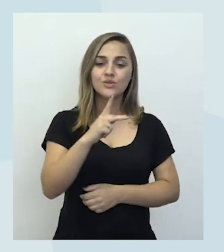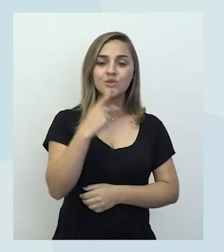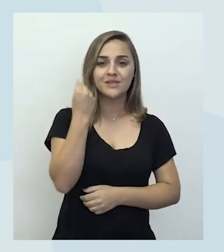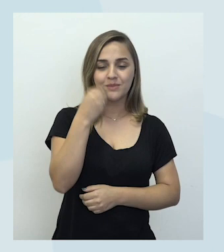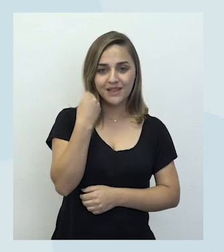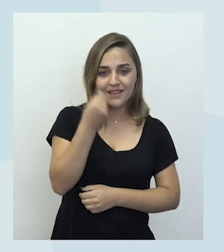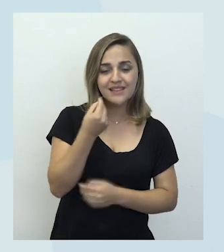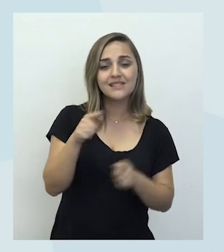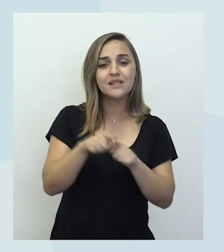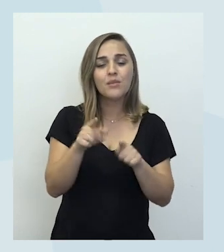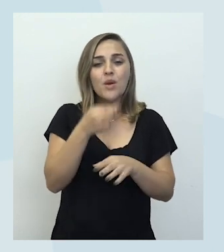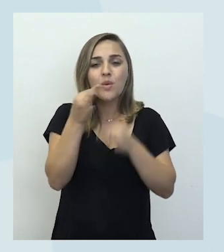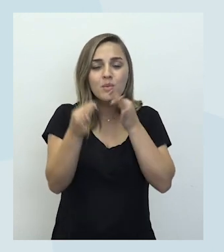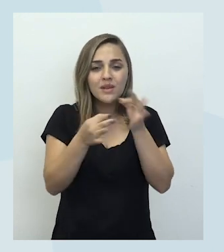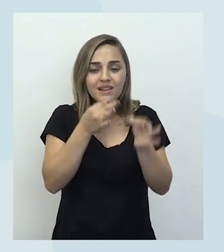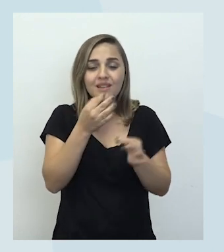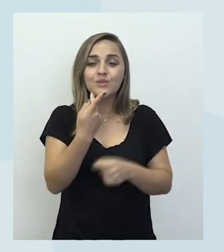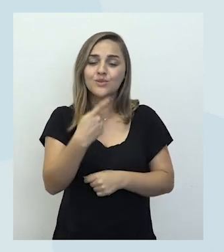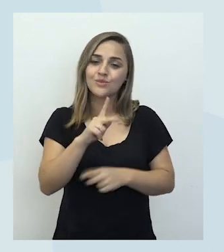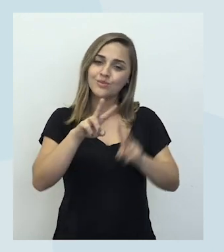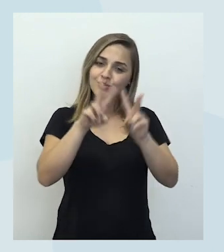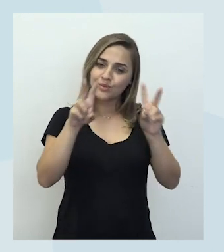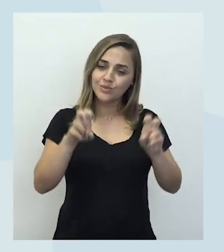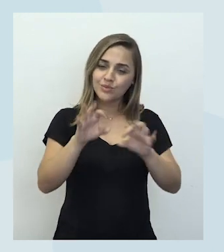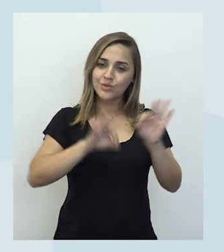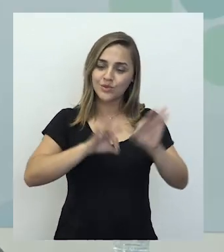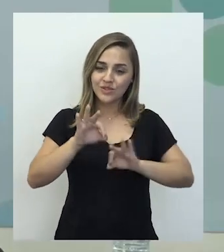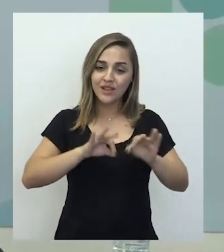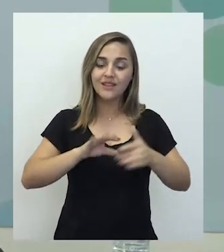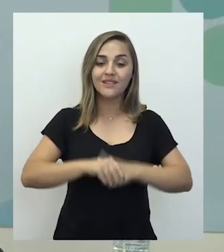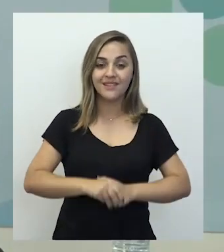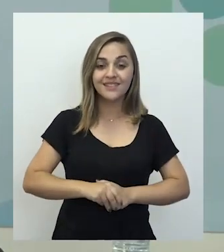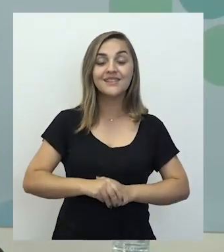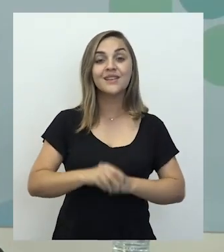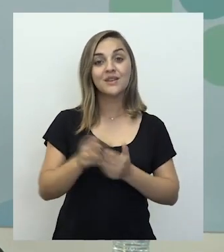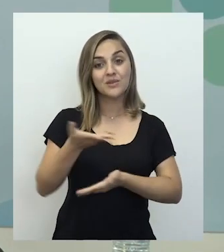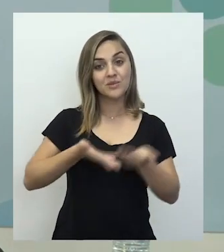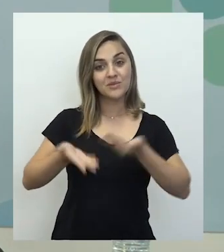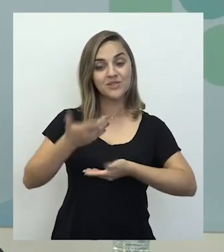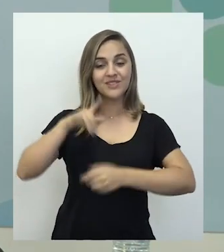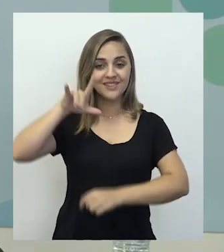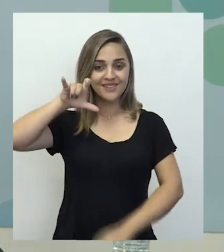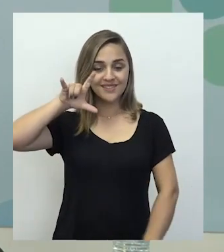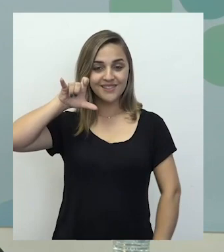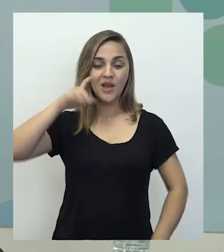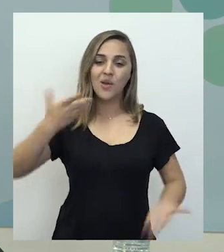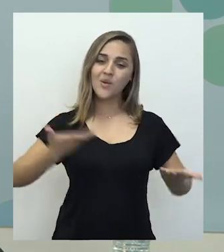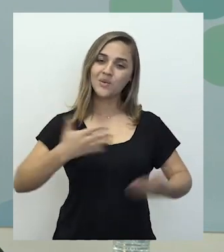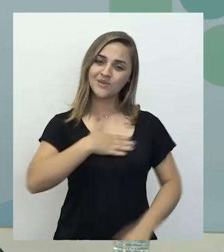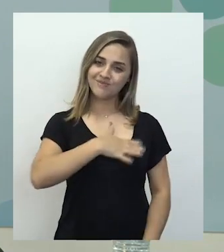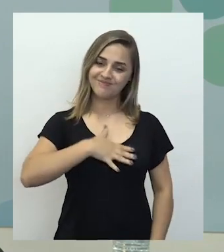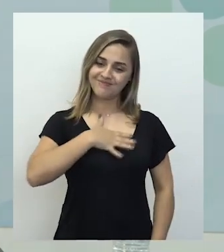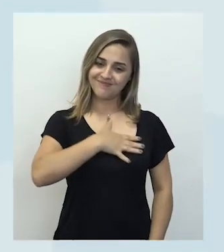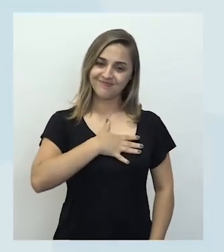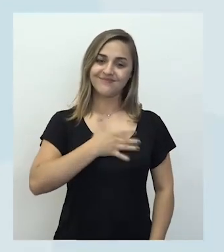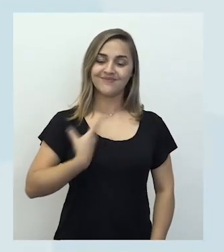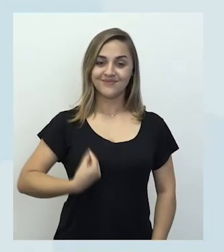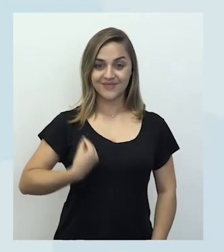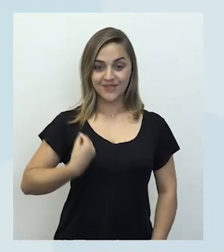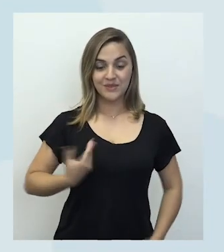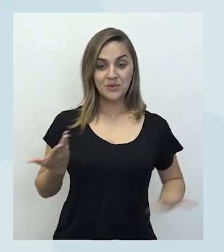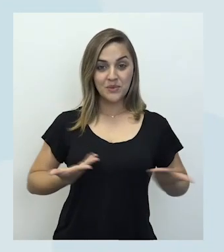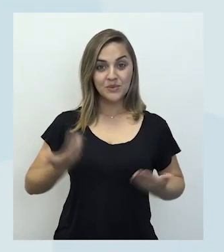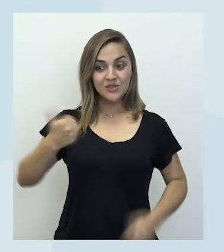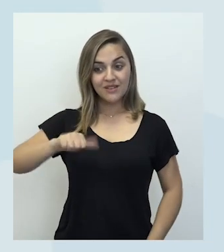esse projeto e compartilhe também no nosso Instagram. Gente, foi um prazer estar com vocês hoje. Avaliem a